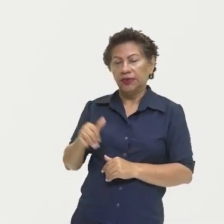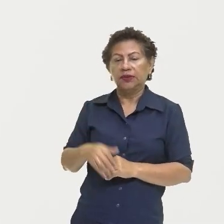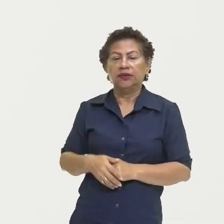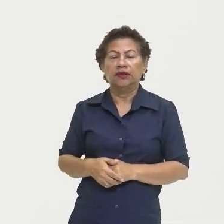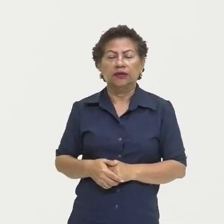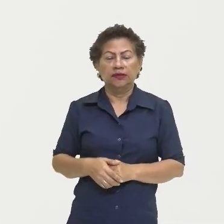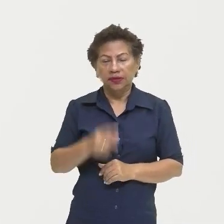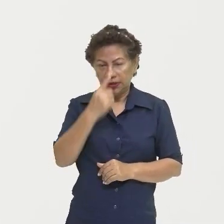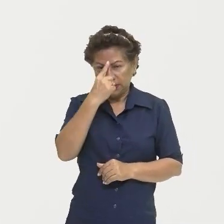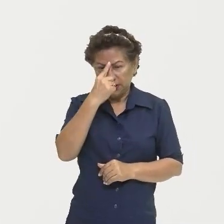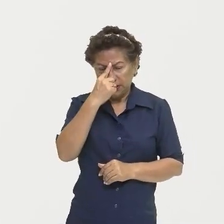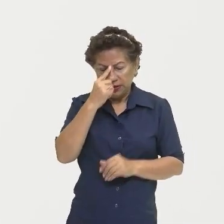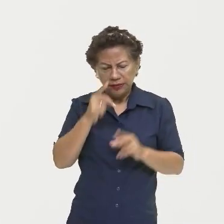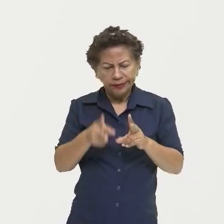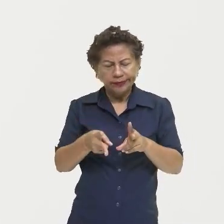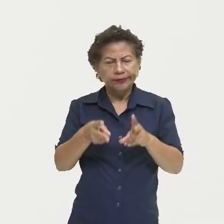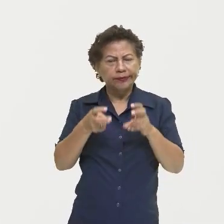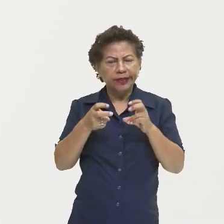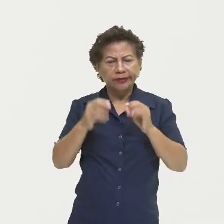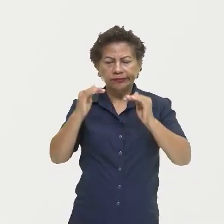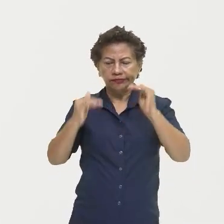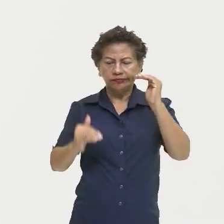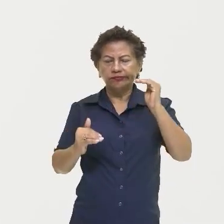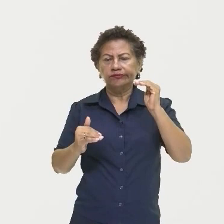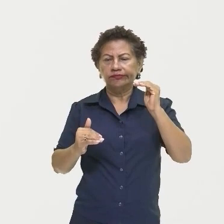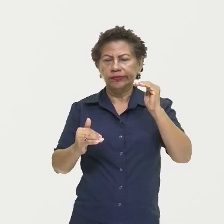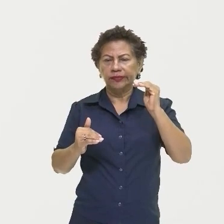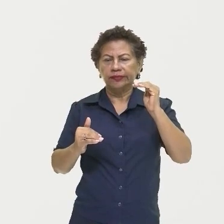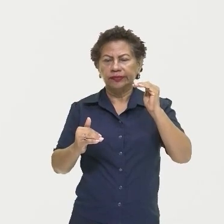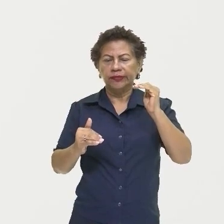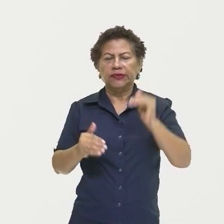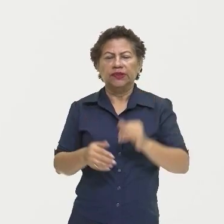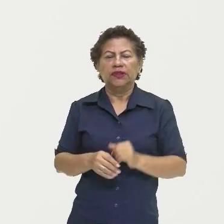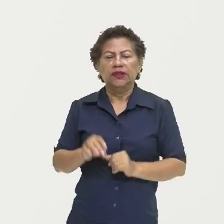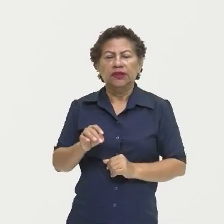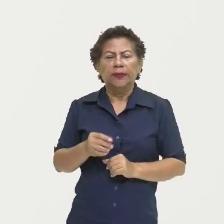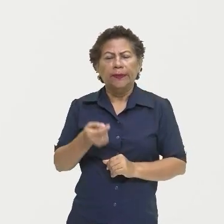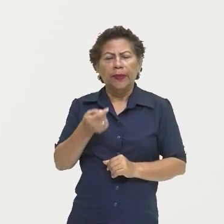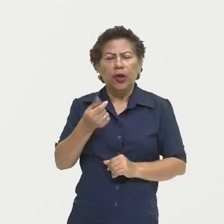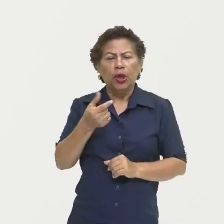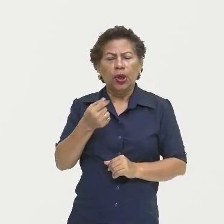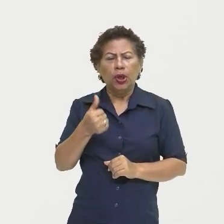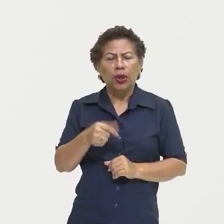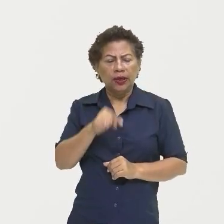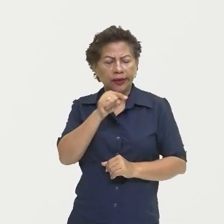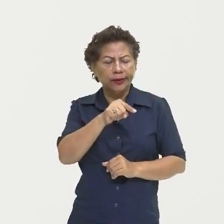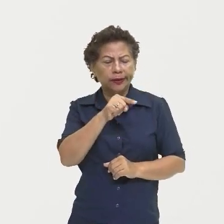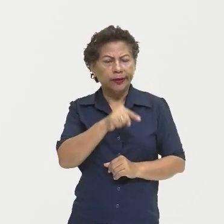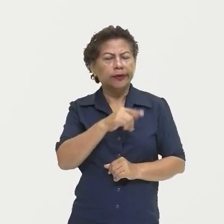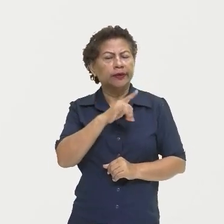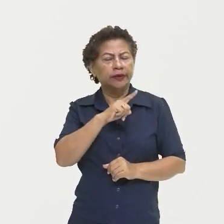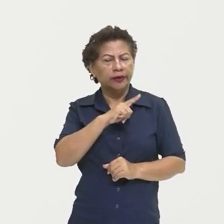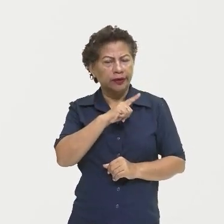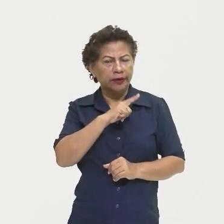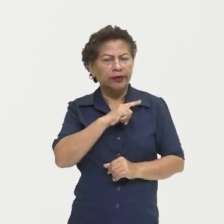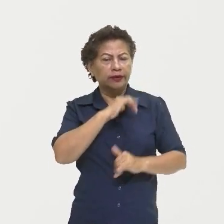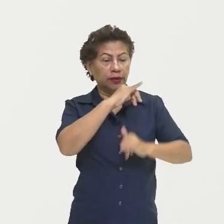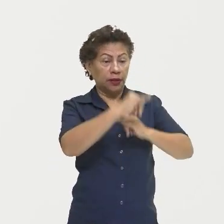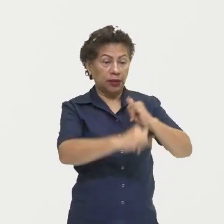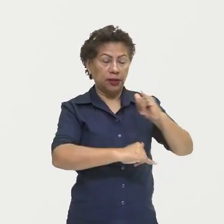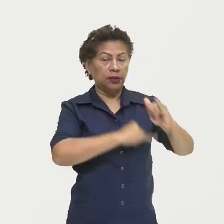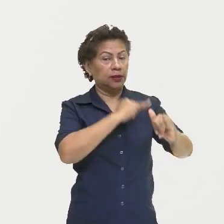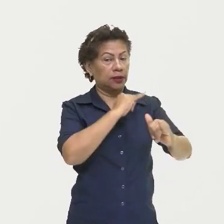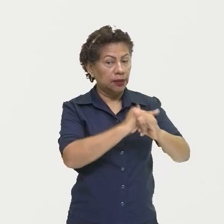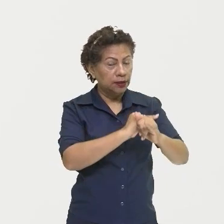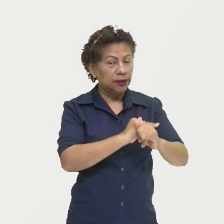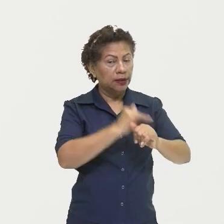mais fortemente essa questão dessa desigualdade, né? Apenas uma pequena parcela da população, se a gente for observar. Mas a